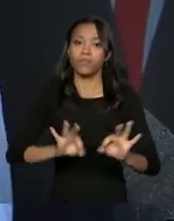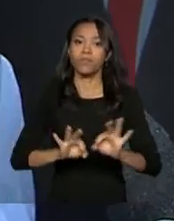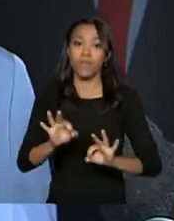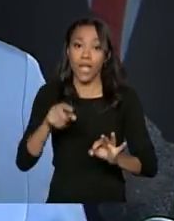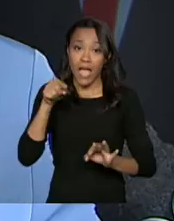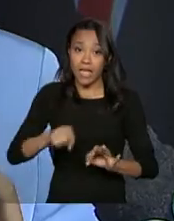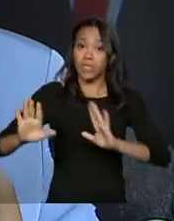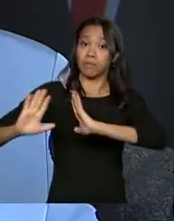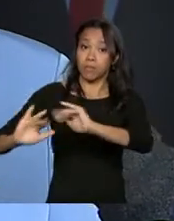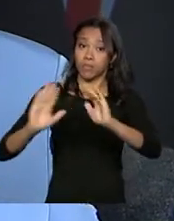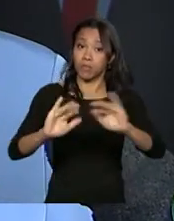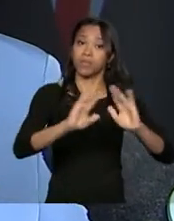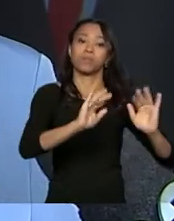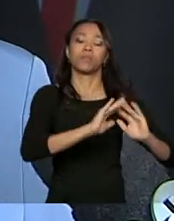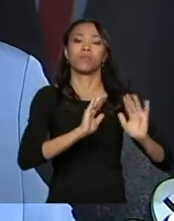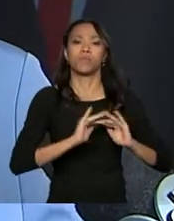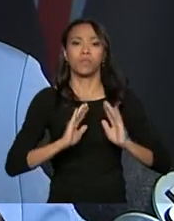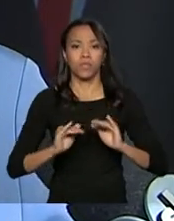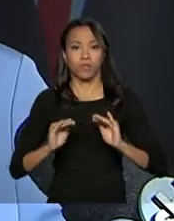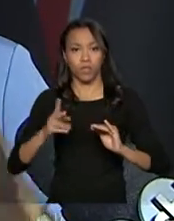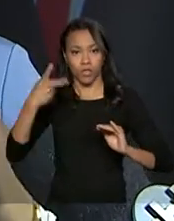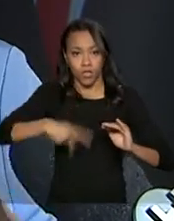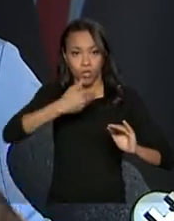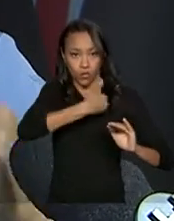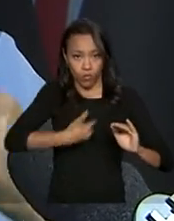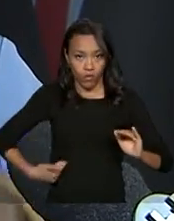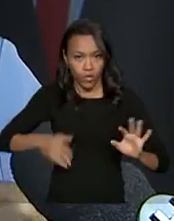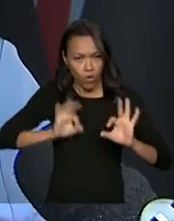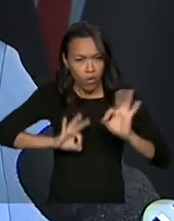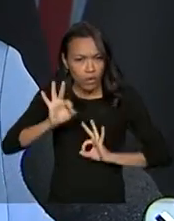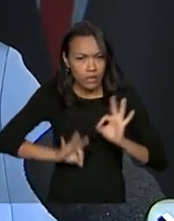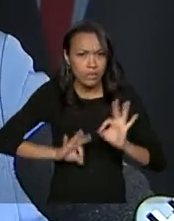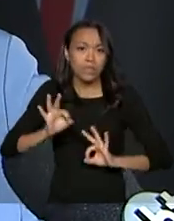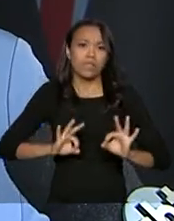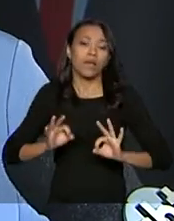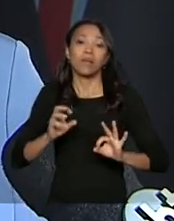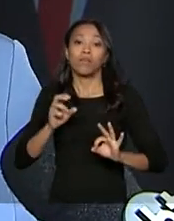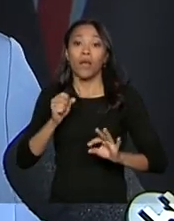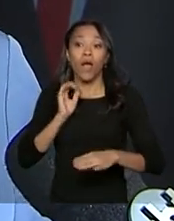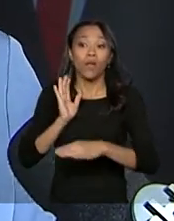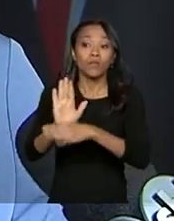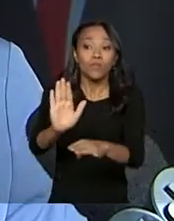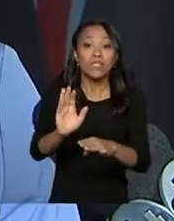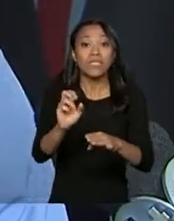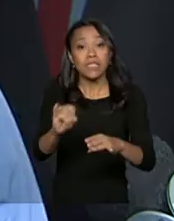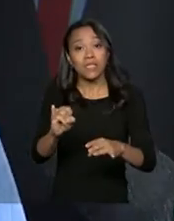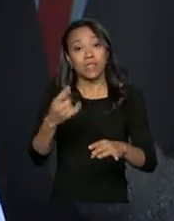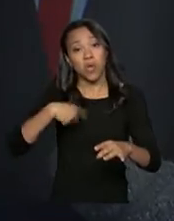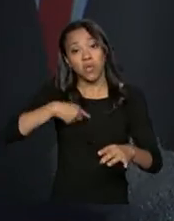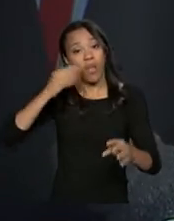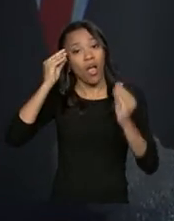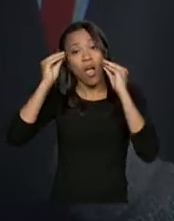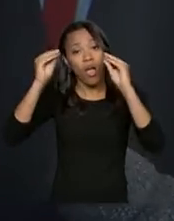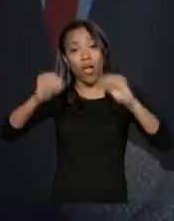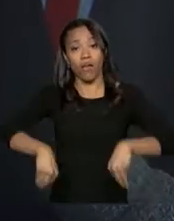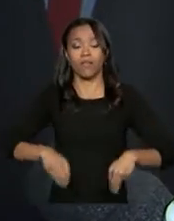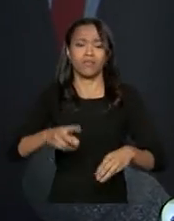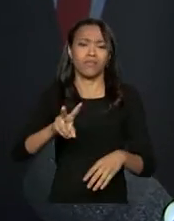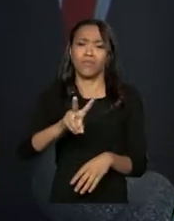Essa demanda faz com que a gente saiba que tem de atendê-la, porque se relaxar agora, você não